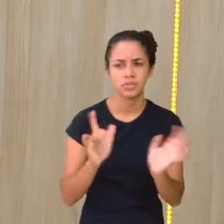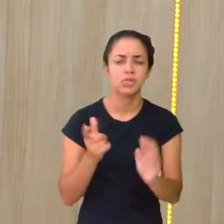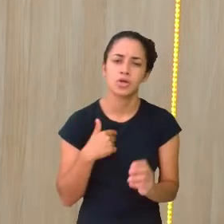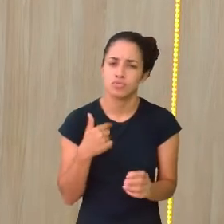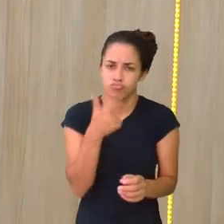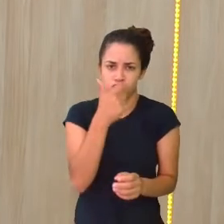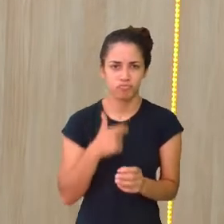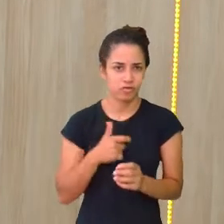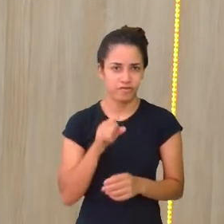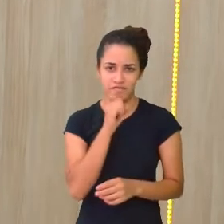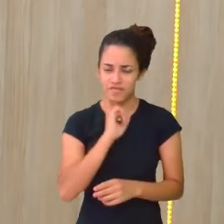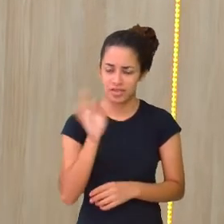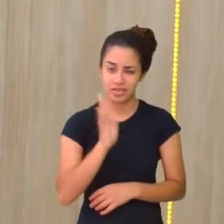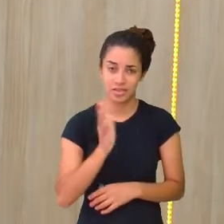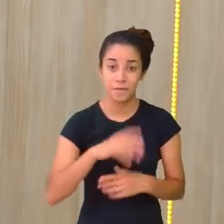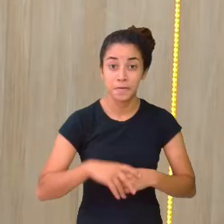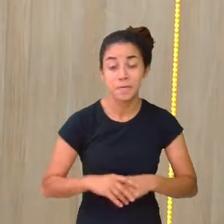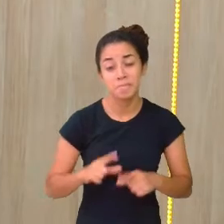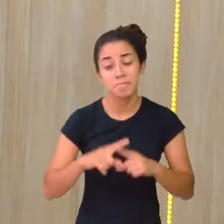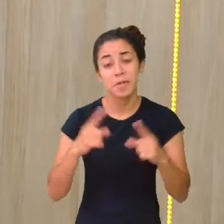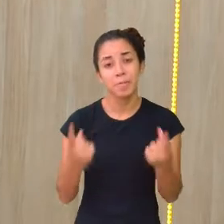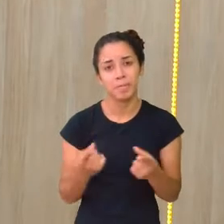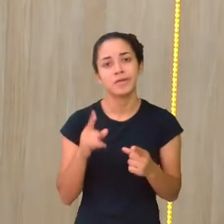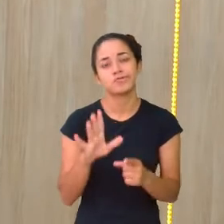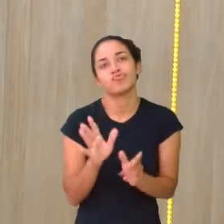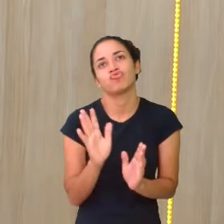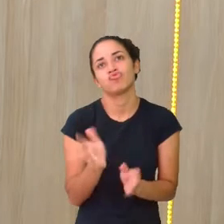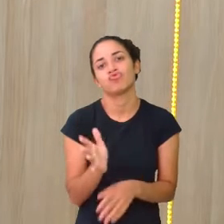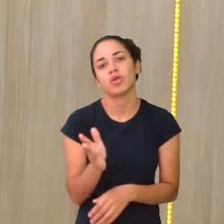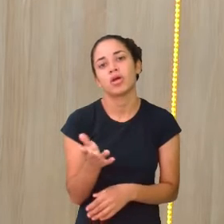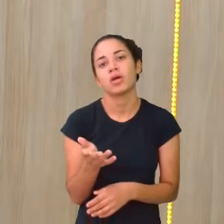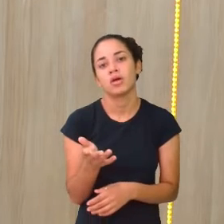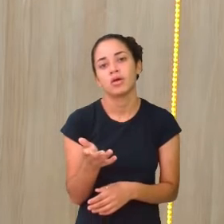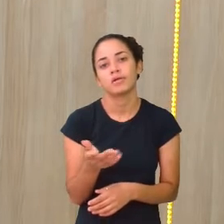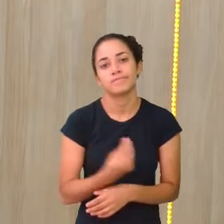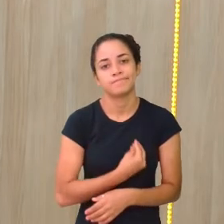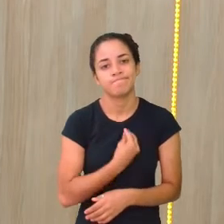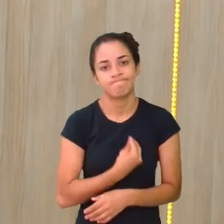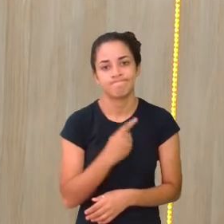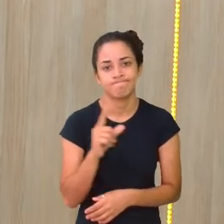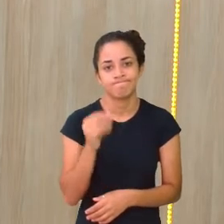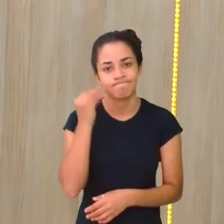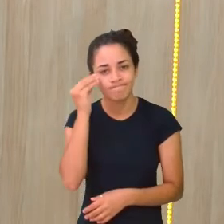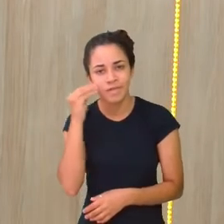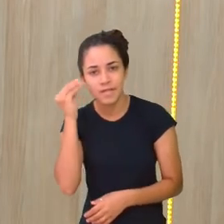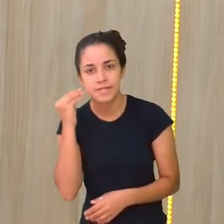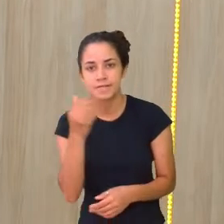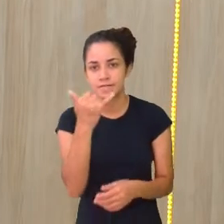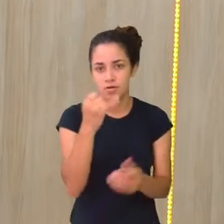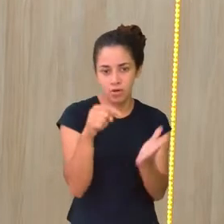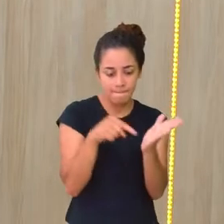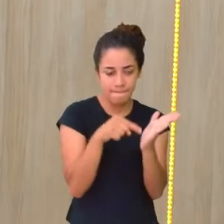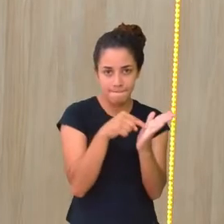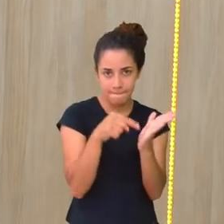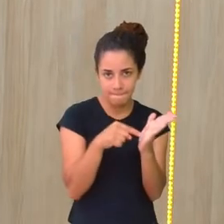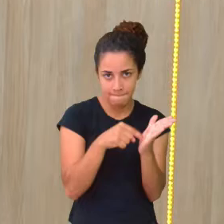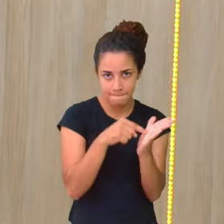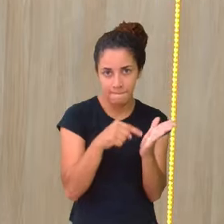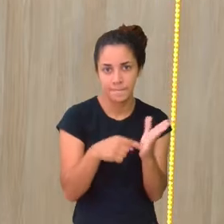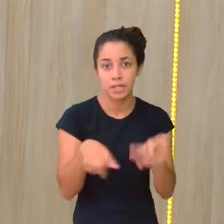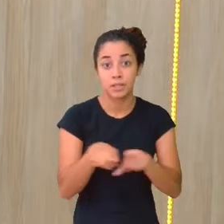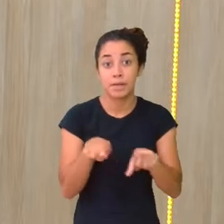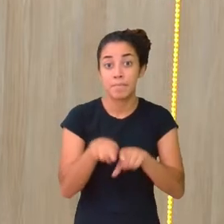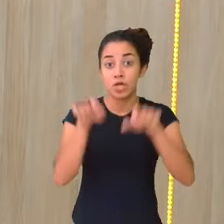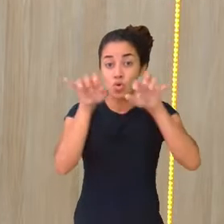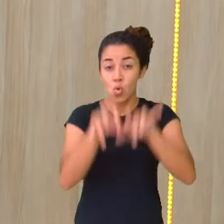assim não. Mas assim, eu ainda peguei, professora, o celularzinho de botão. Isso. Eu ainda peguei aquele